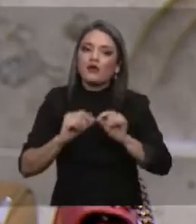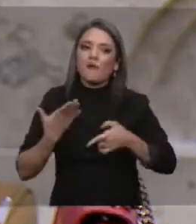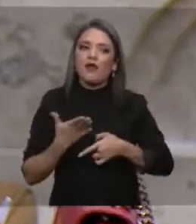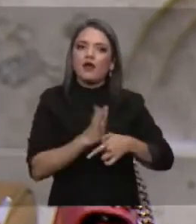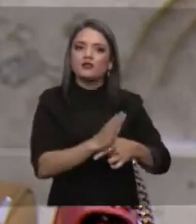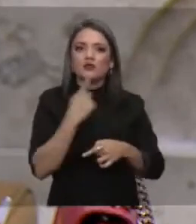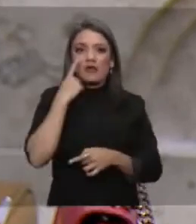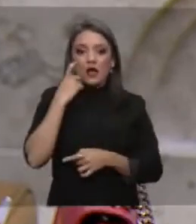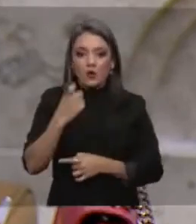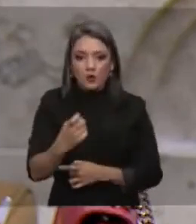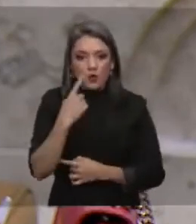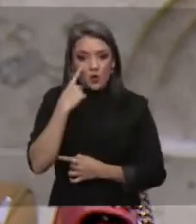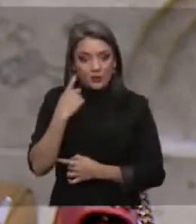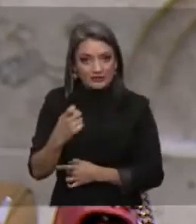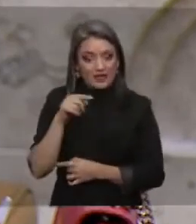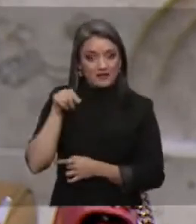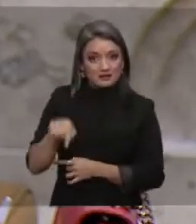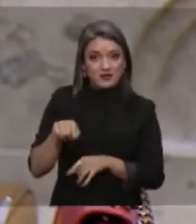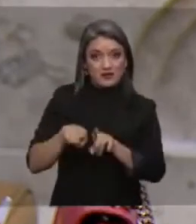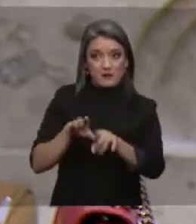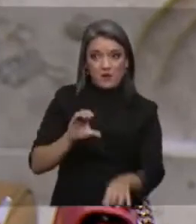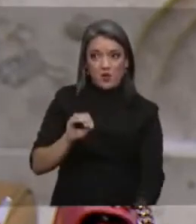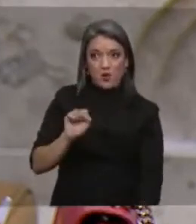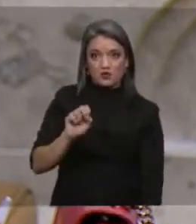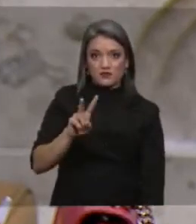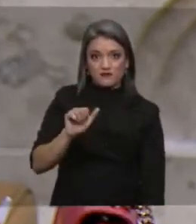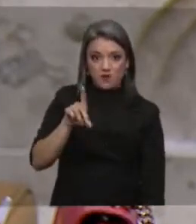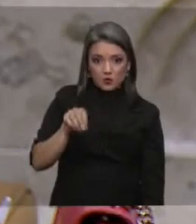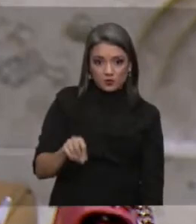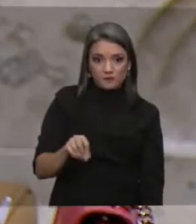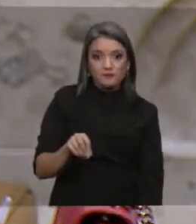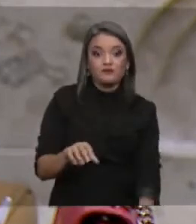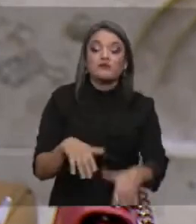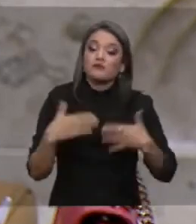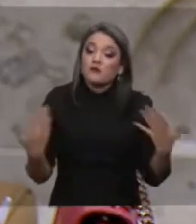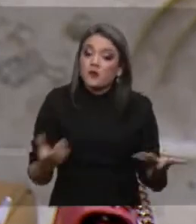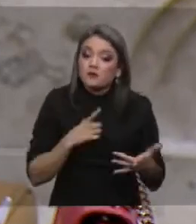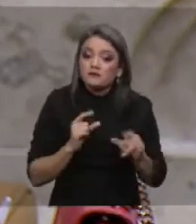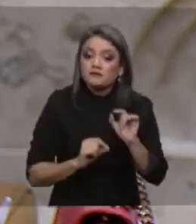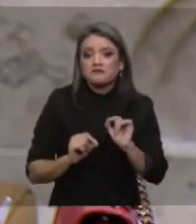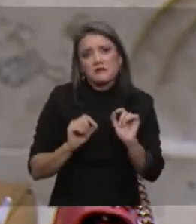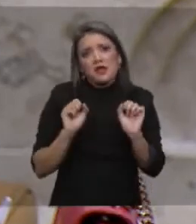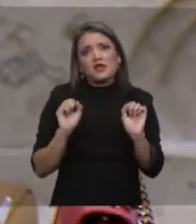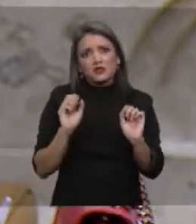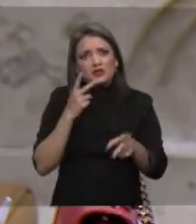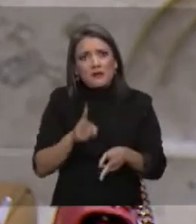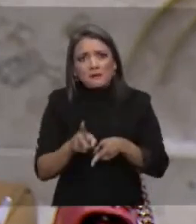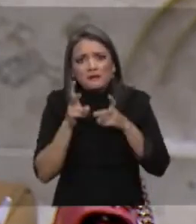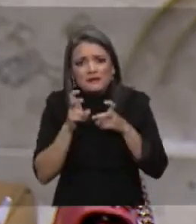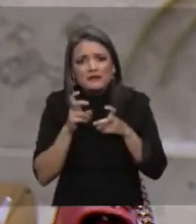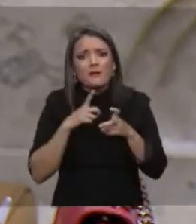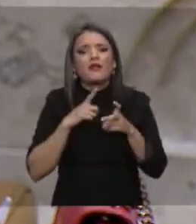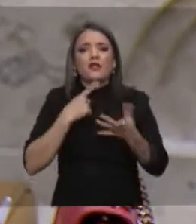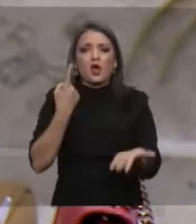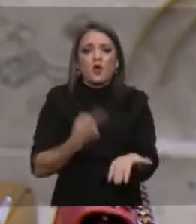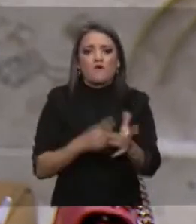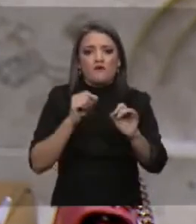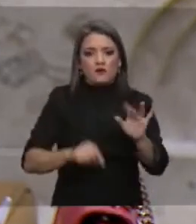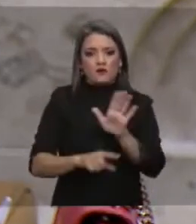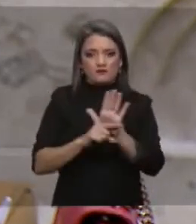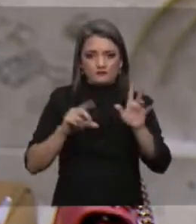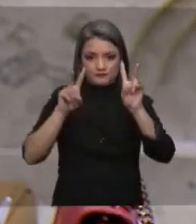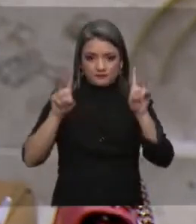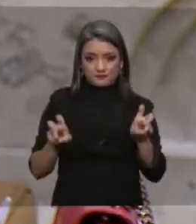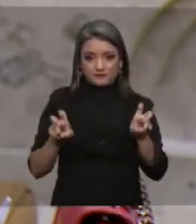do denunciado e de Oswaldo Eustáquio. Essa percepção pode ser confirmada no seguinte trecho, abre